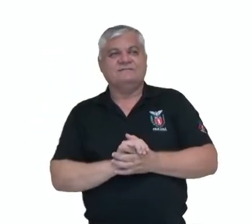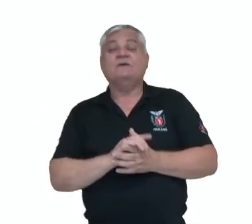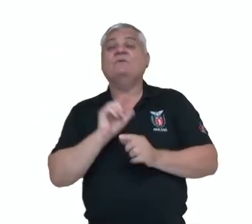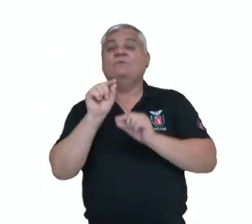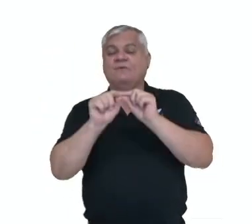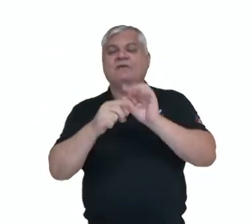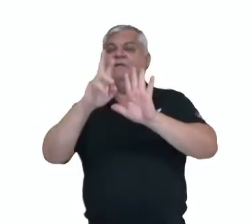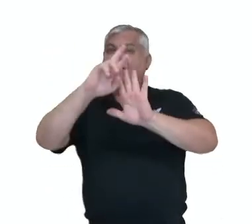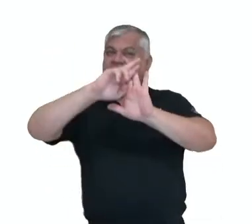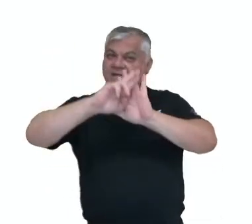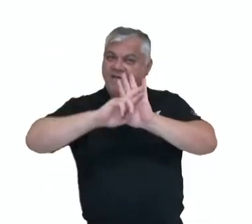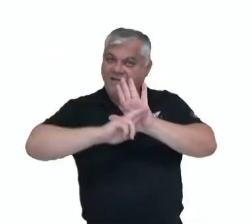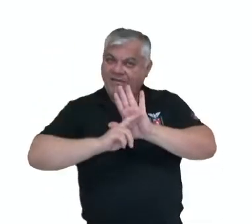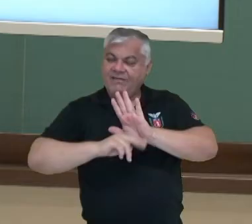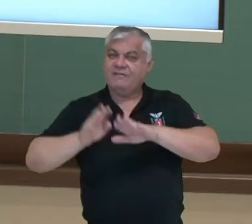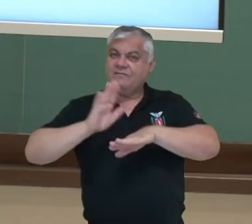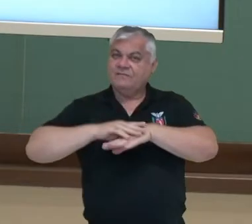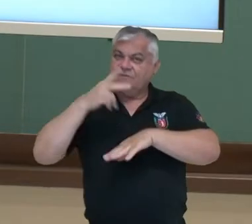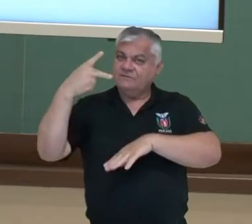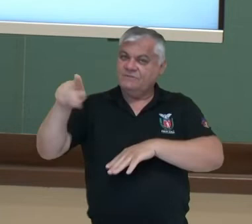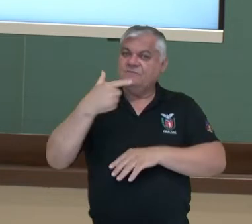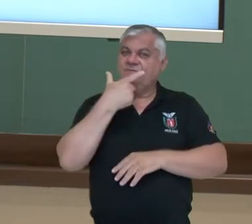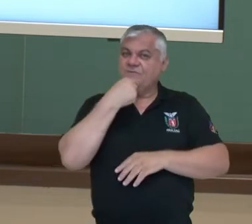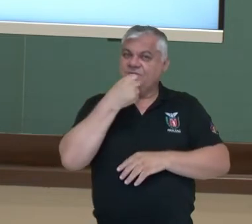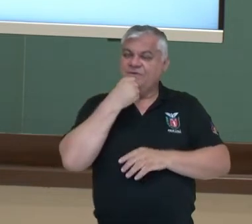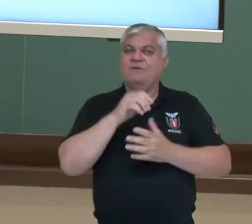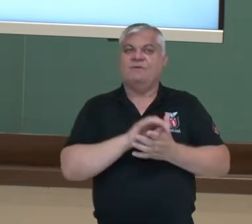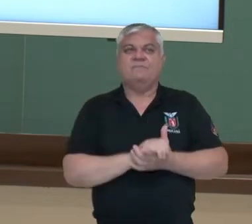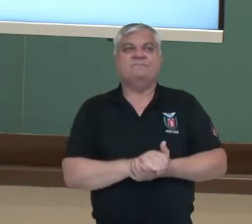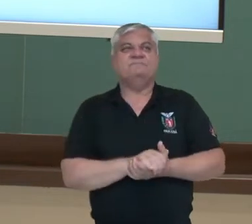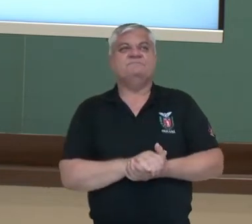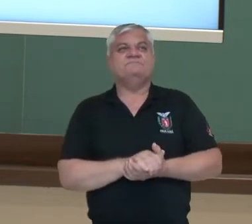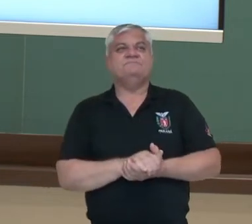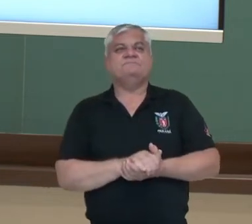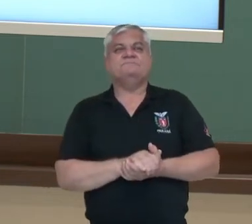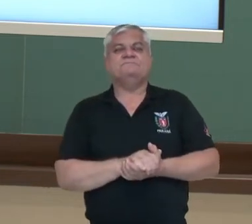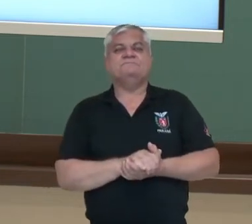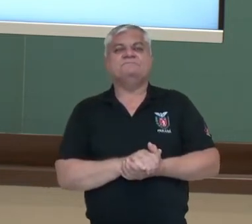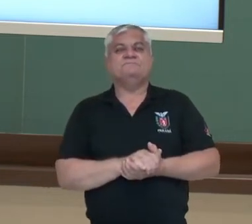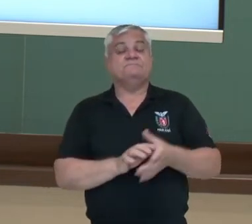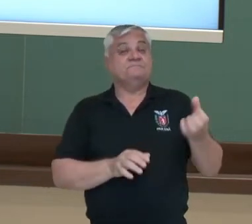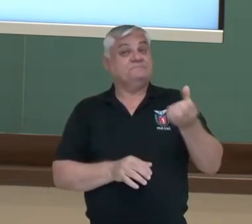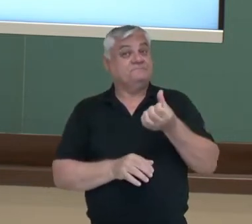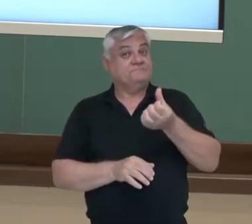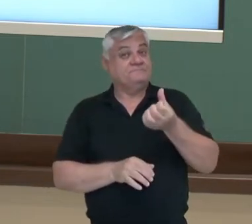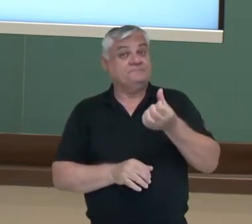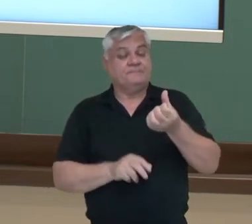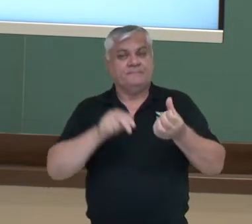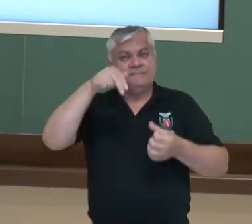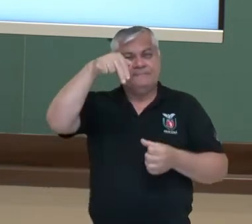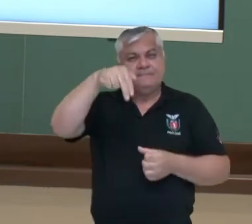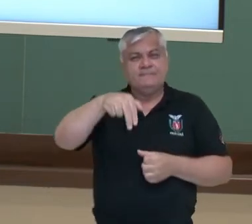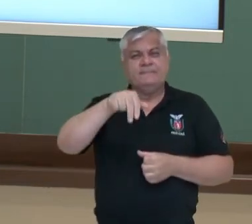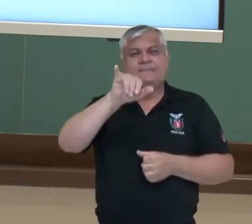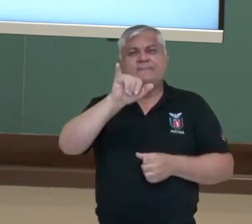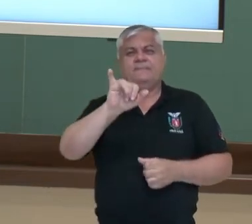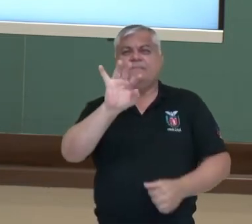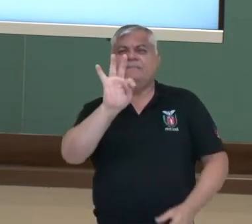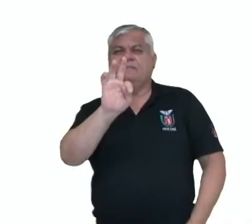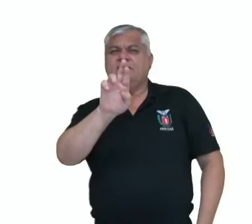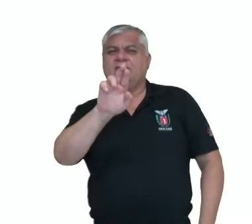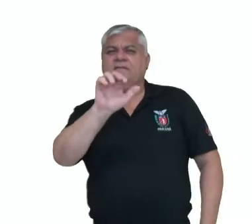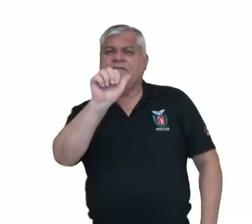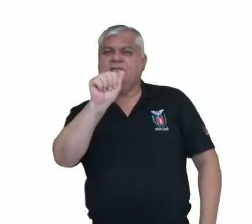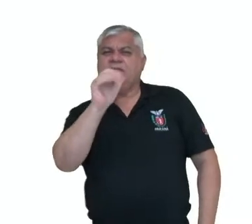obedecendo esta regra de Markovnikov. E aqui nós temos outra reação química, a reação de